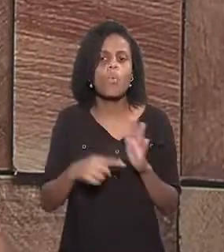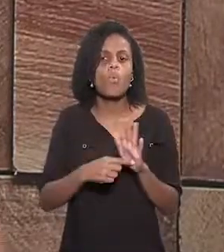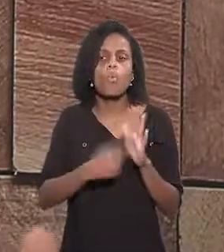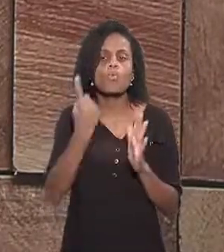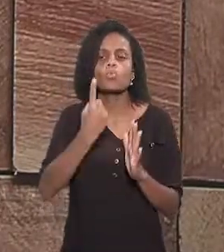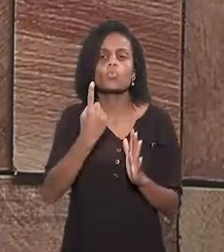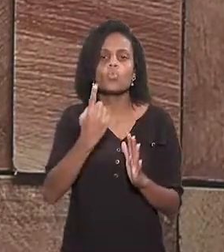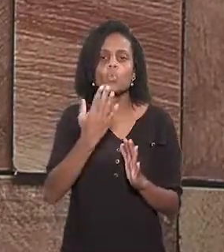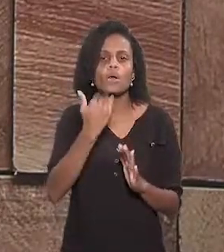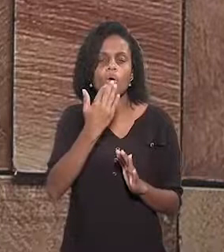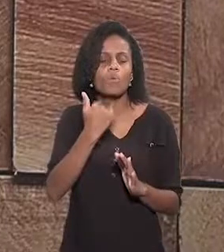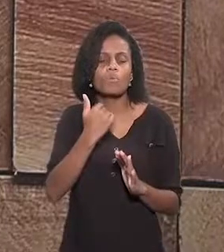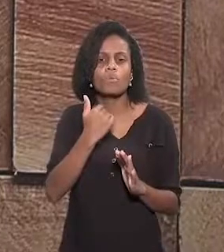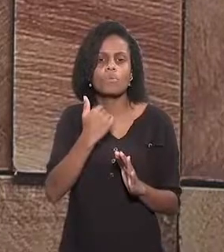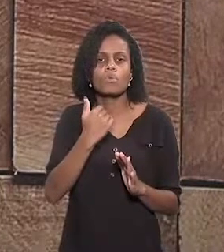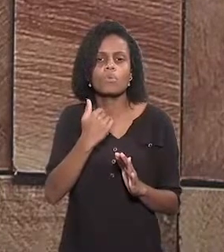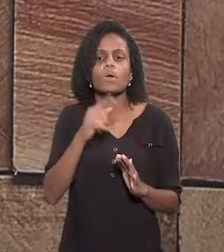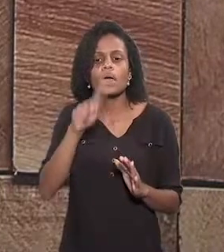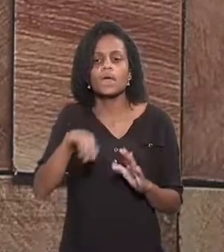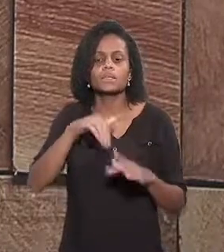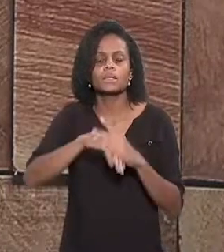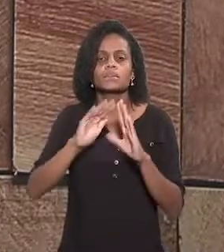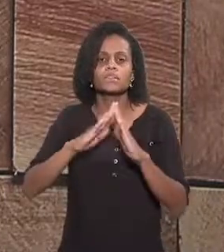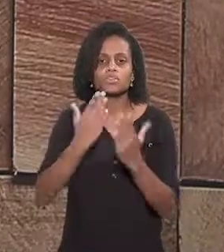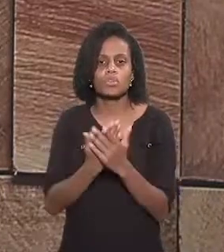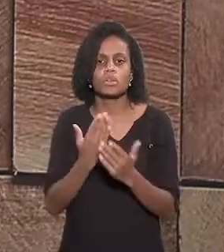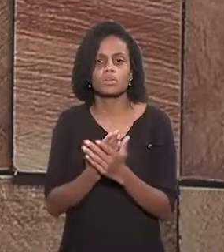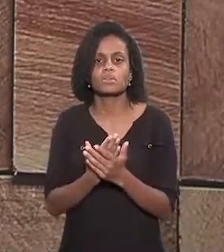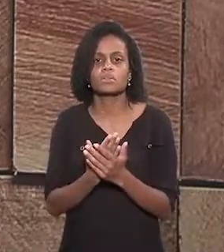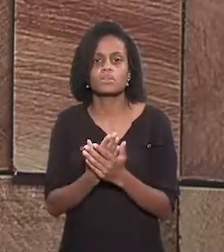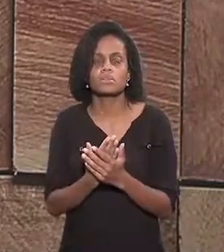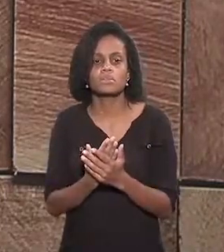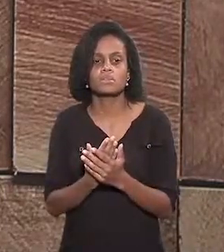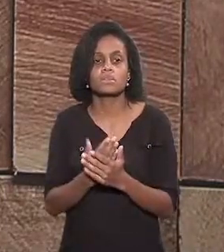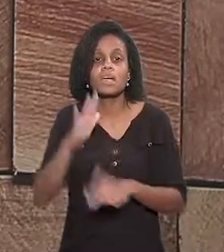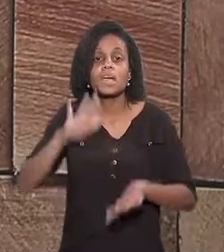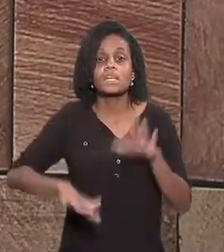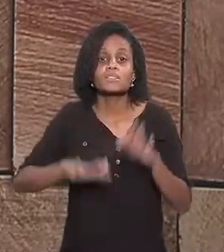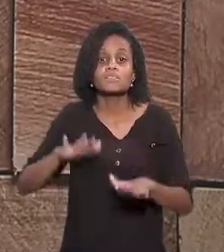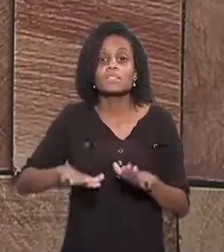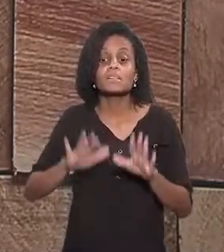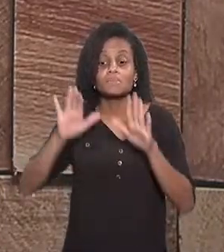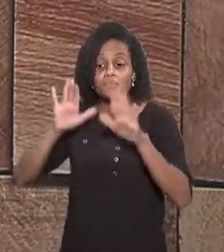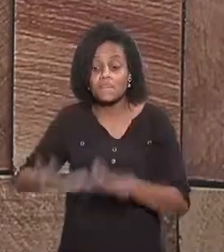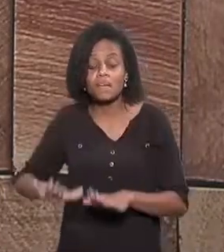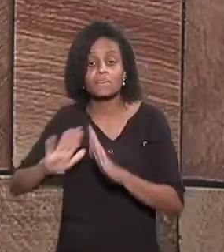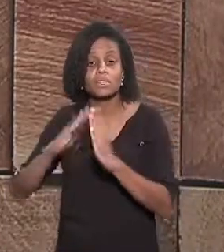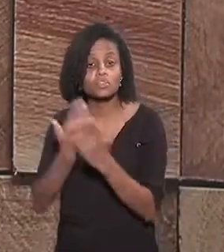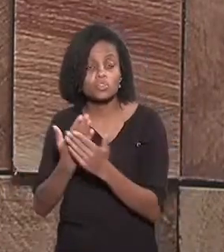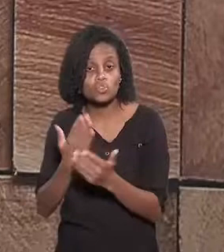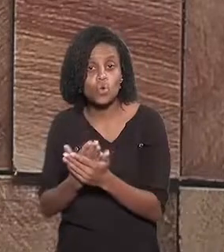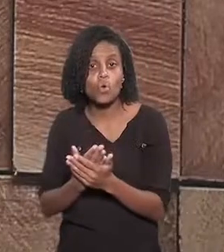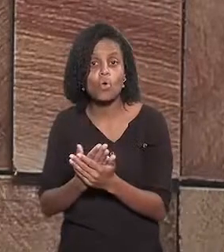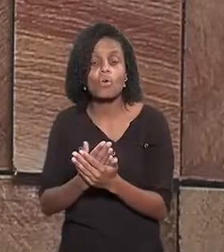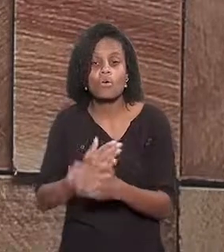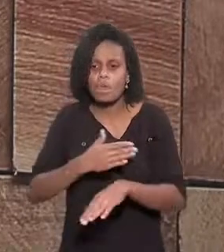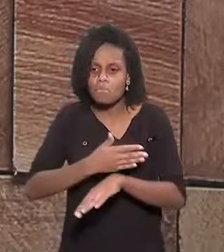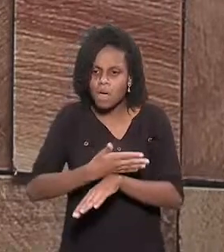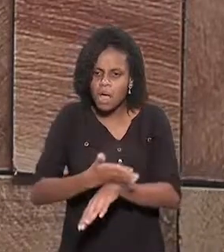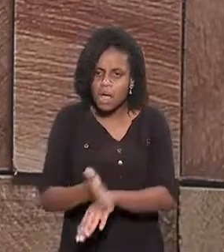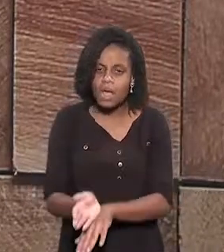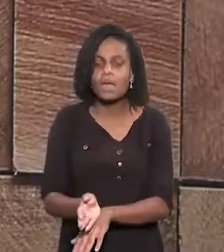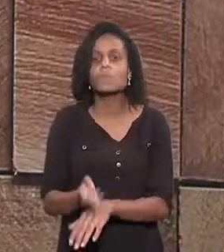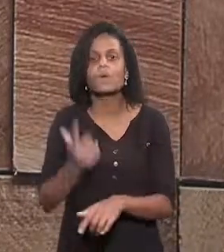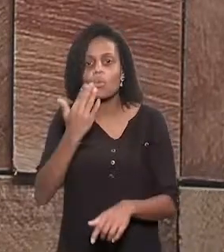falou que a única refeição dele no dia era na escola. Então ele falou que às vezes ele ficava até o outro turno para poder comer também dentro